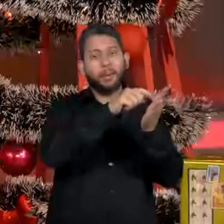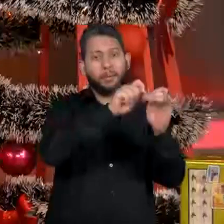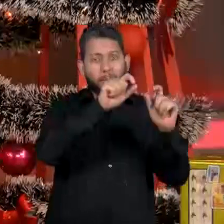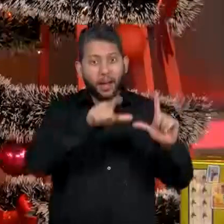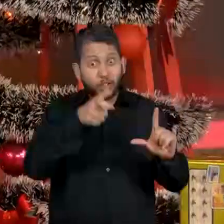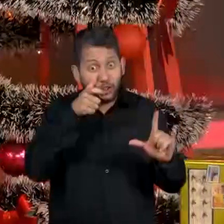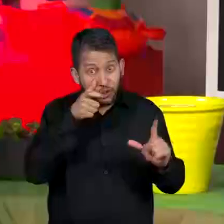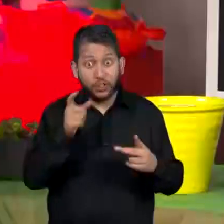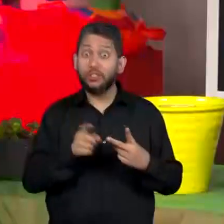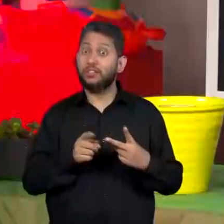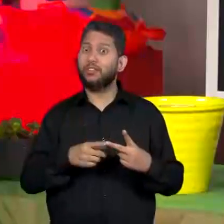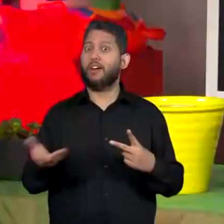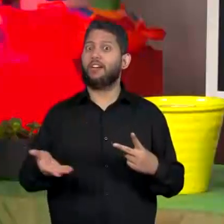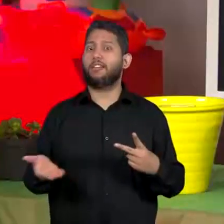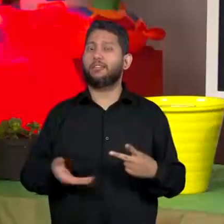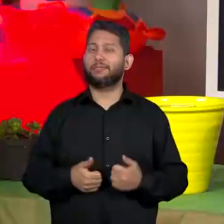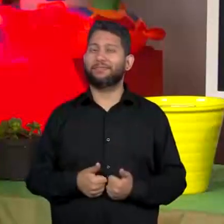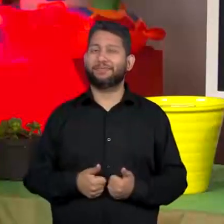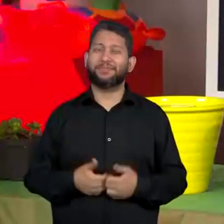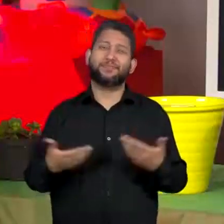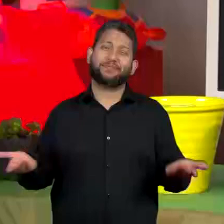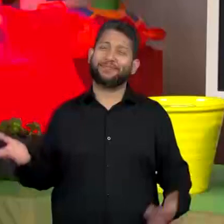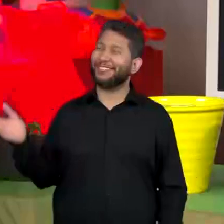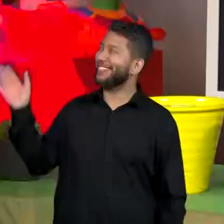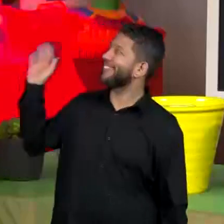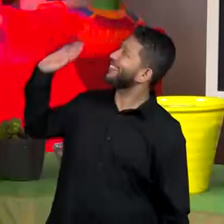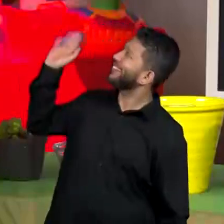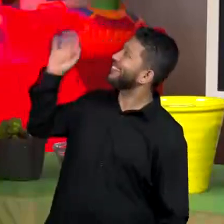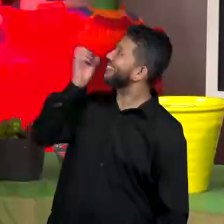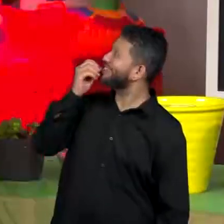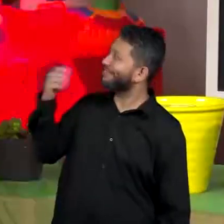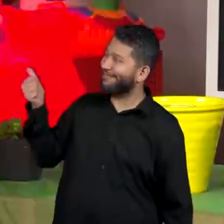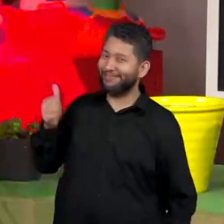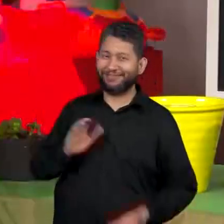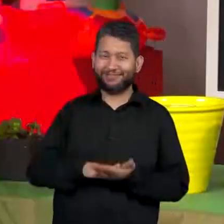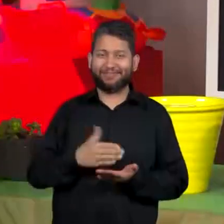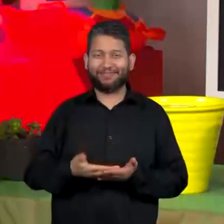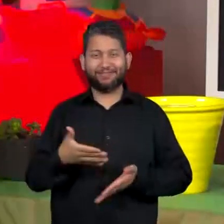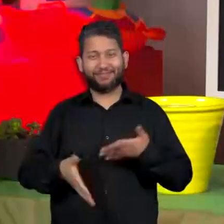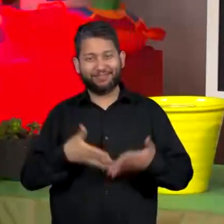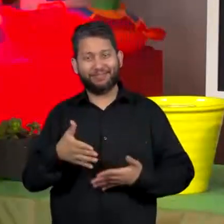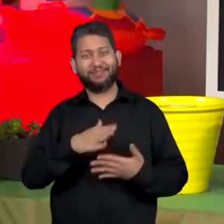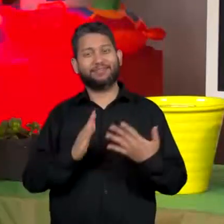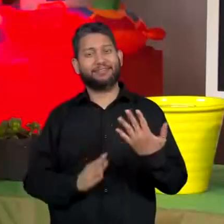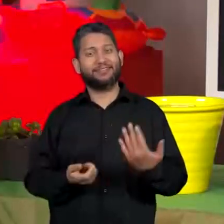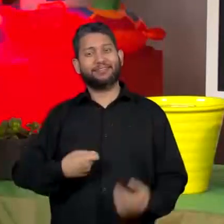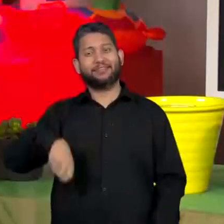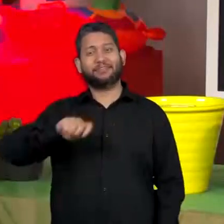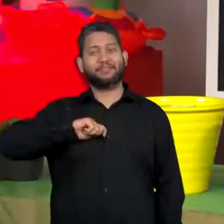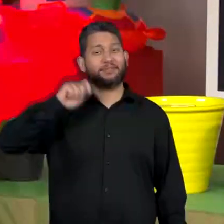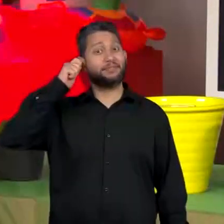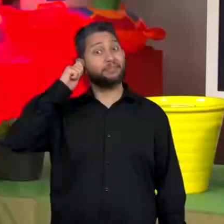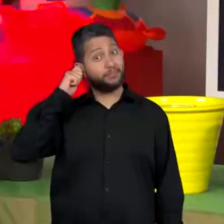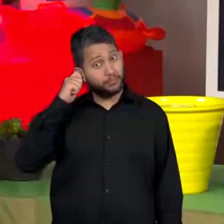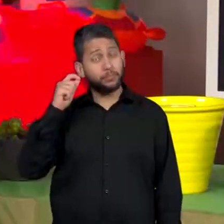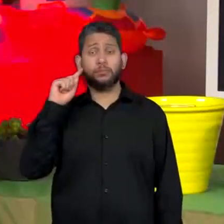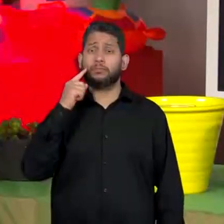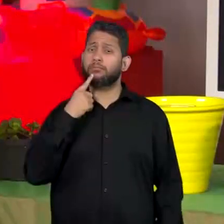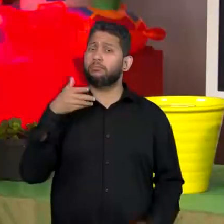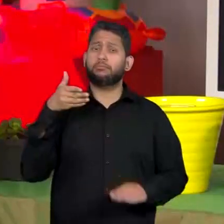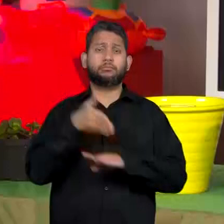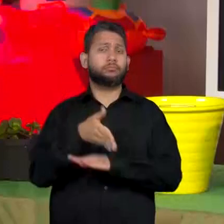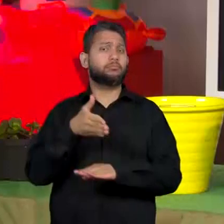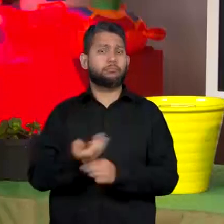primeira parte. Isso mesmo. Vamos também cumprimentar o Andrei. Olá, Andrei, nosso intérprete de Libras, que faz com que essa aula chegue a